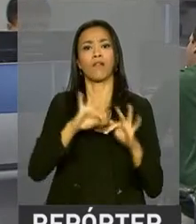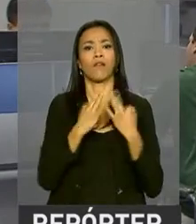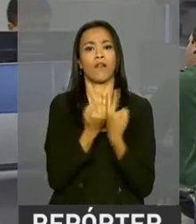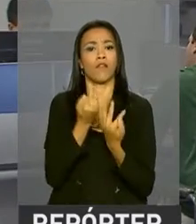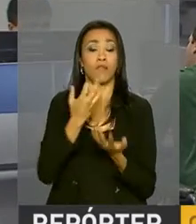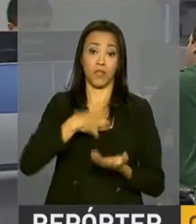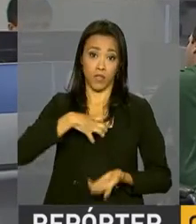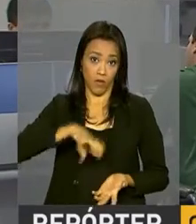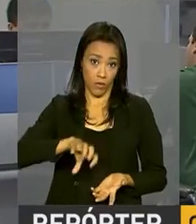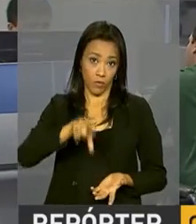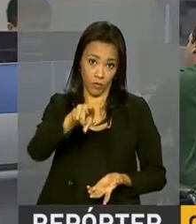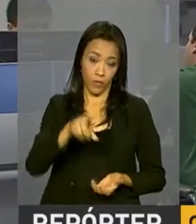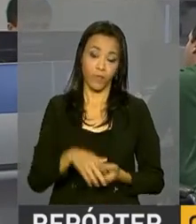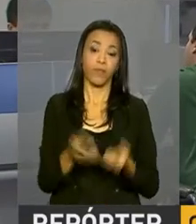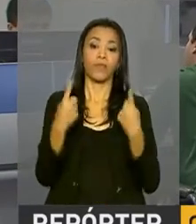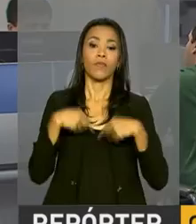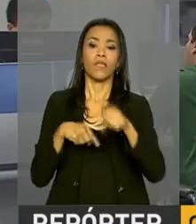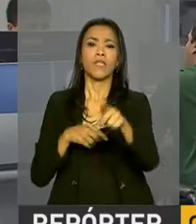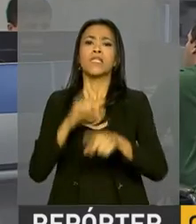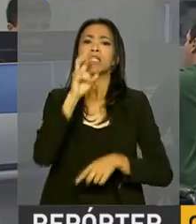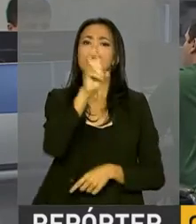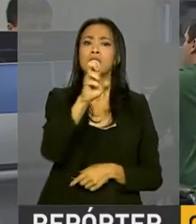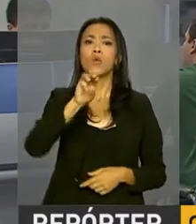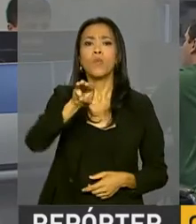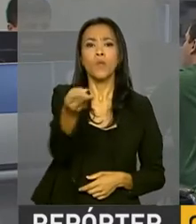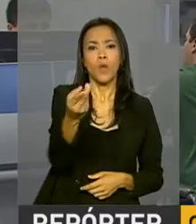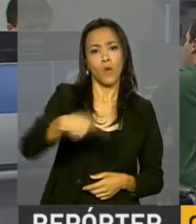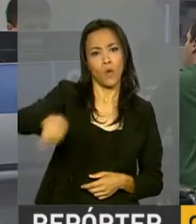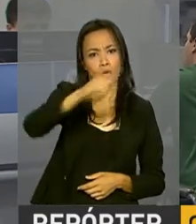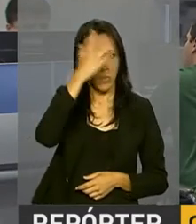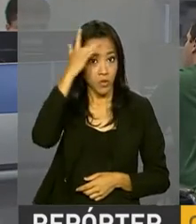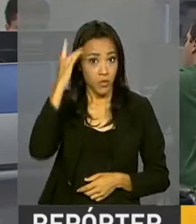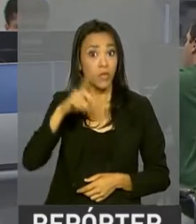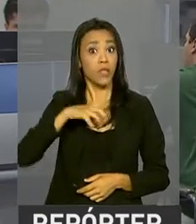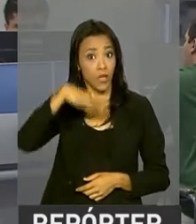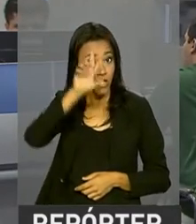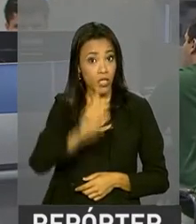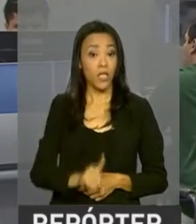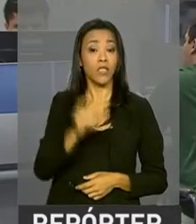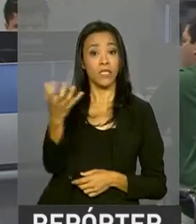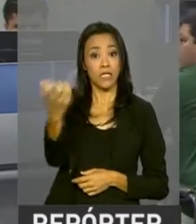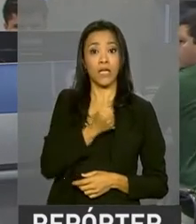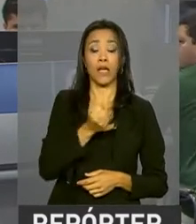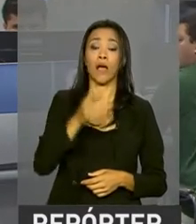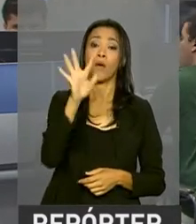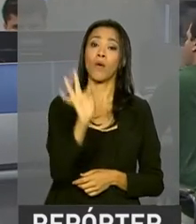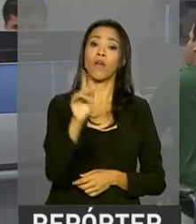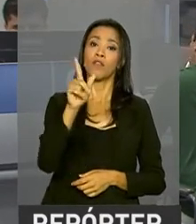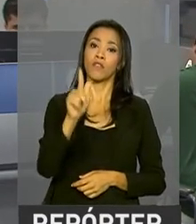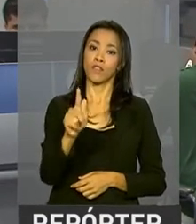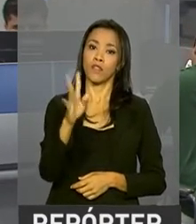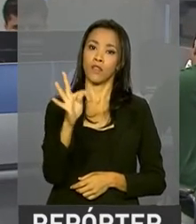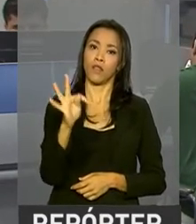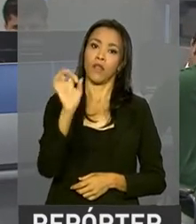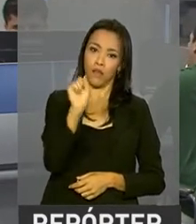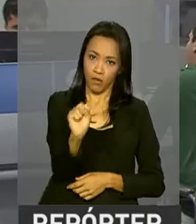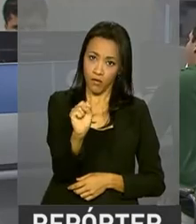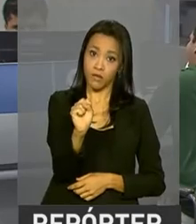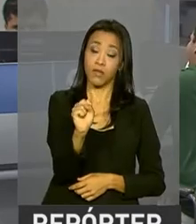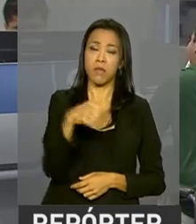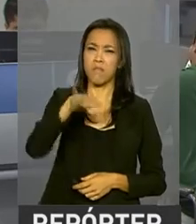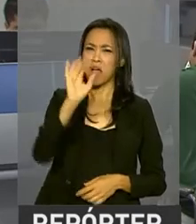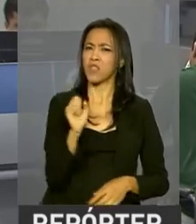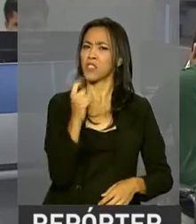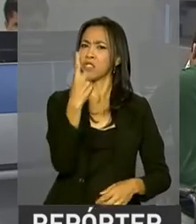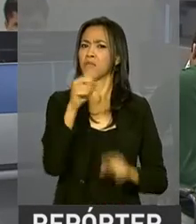melhor atender os cerca de 5 milhões de brasileiros que têm direito a sacar o fgts neste primeiro momento mais de mil